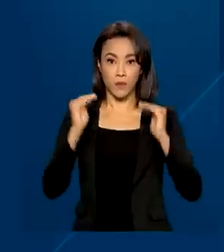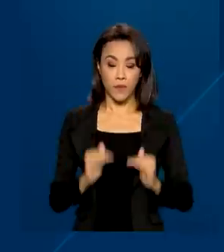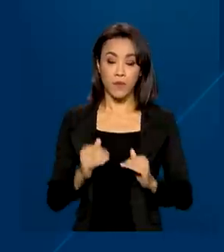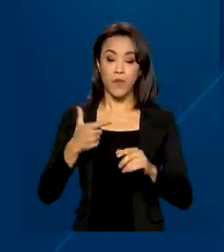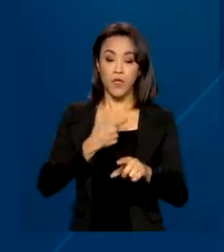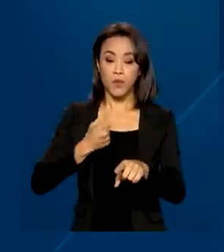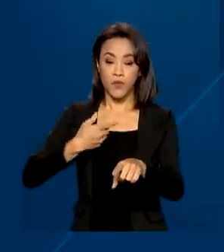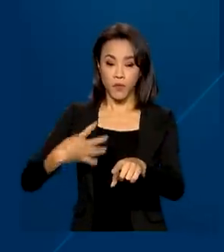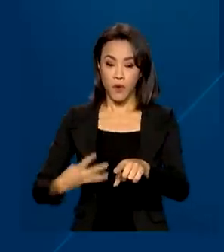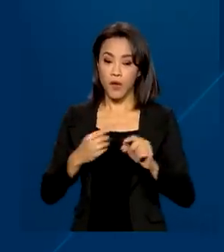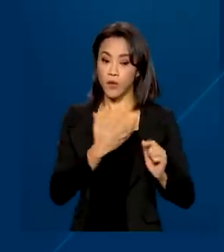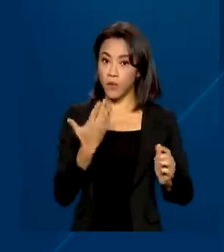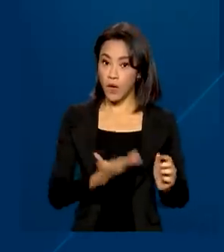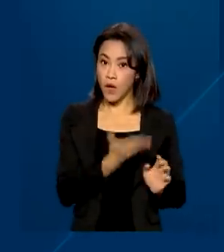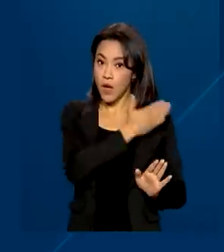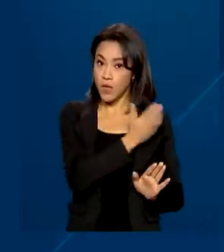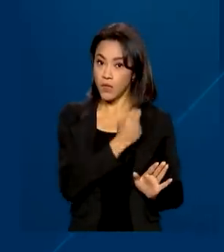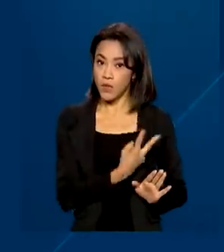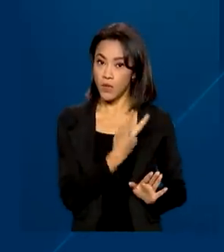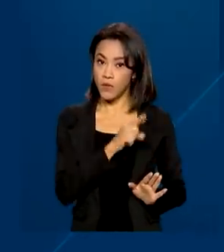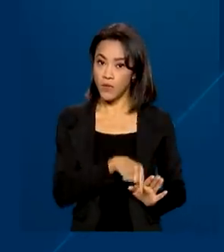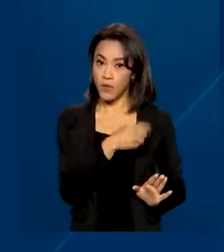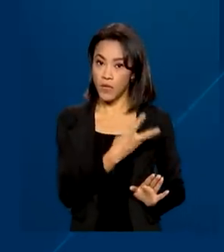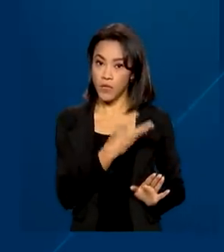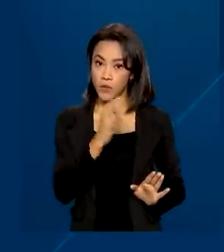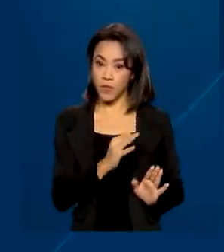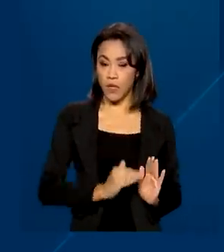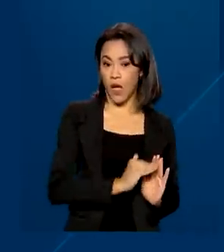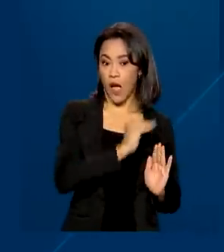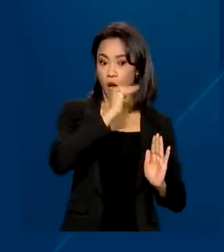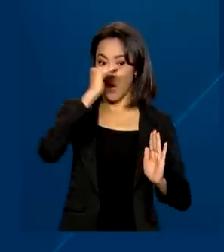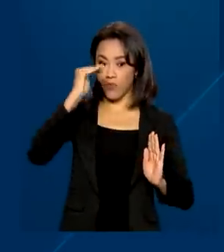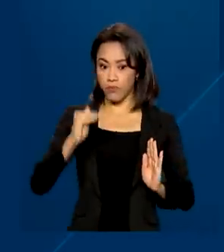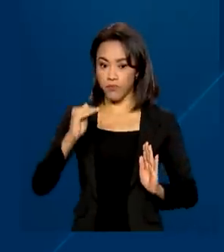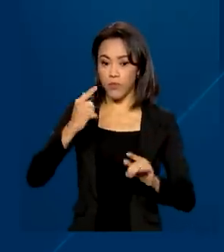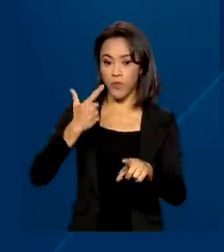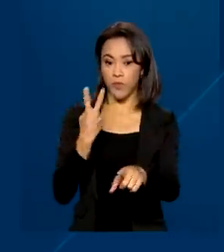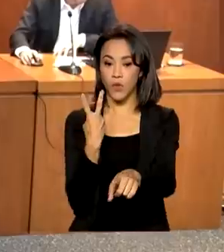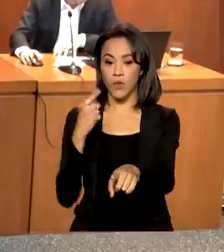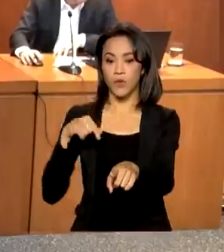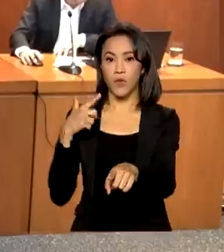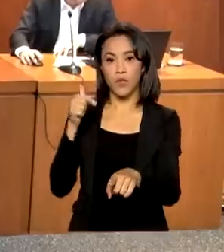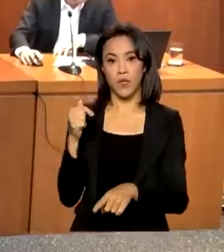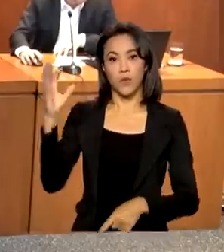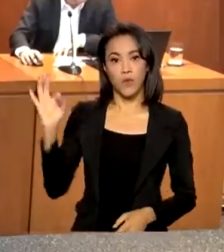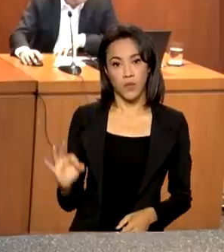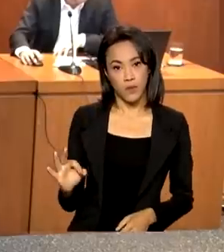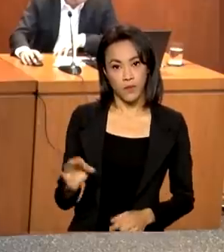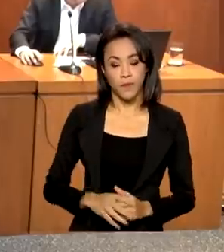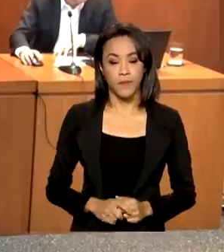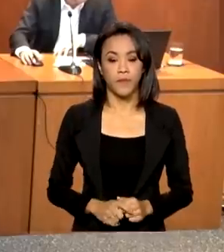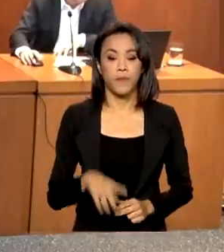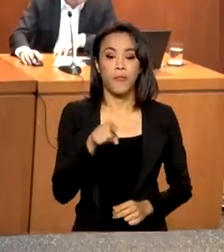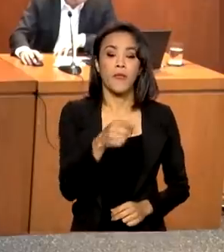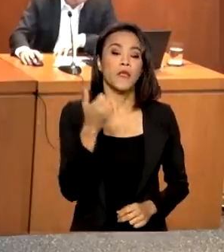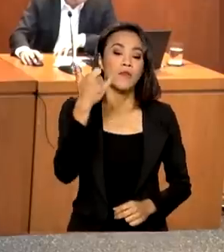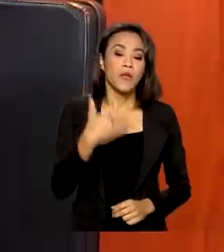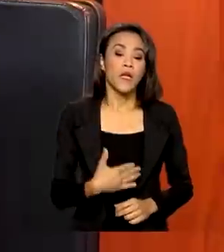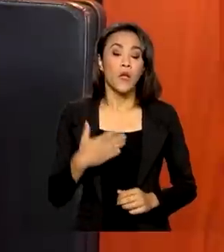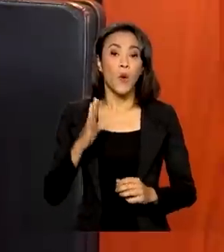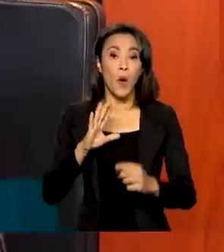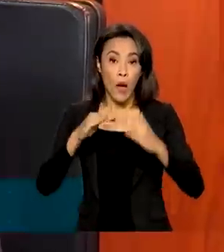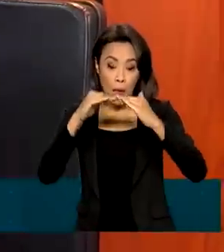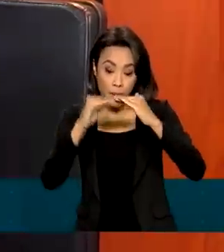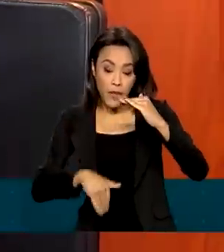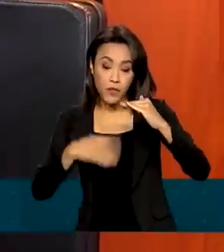2024, passou de 2,3% para 2,7%. A gente disse que ao redor da meta é abaixo de 4